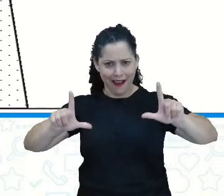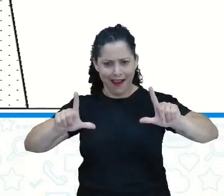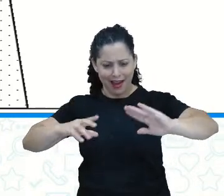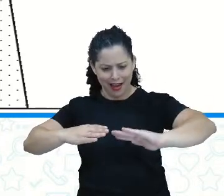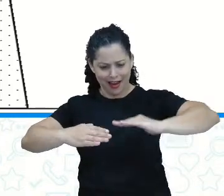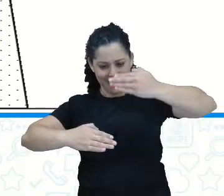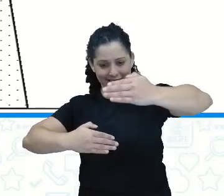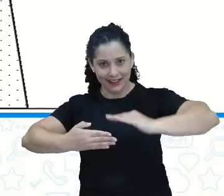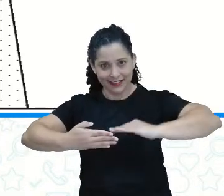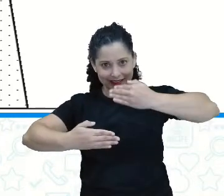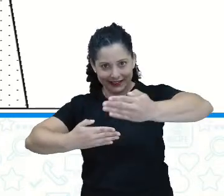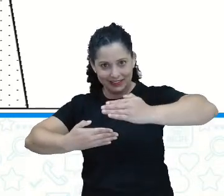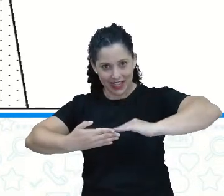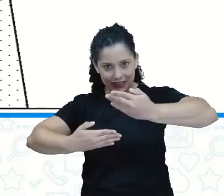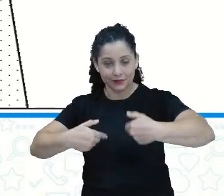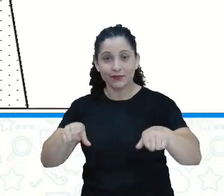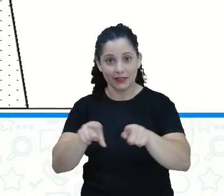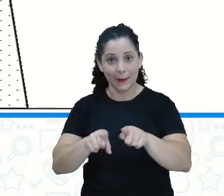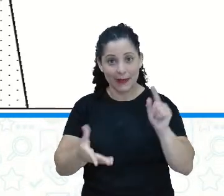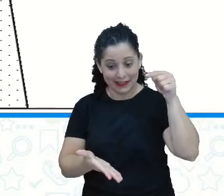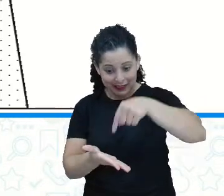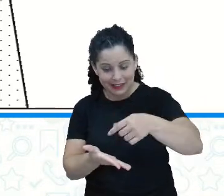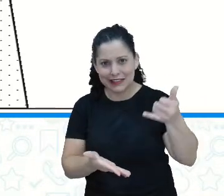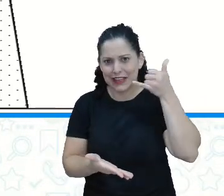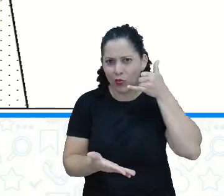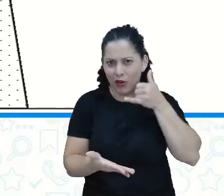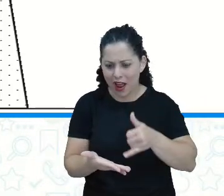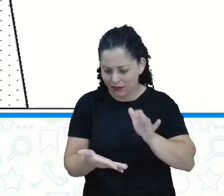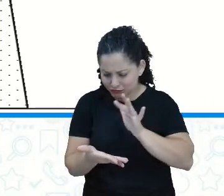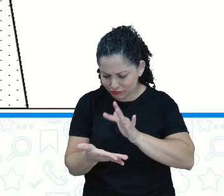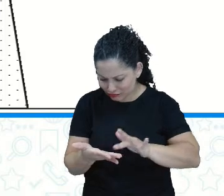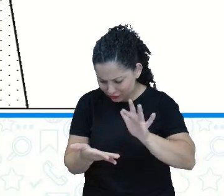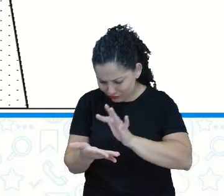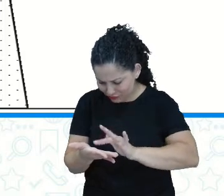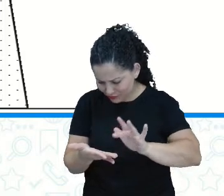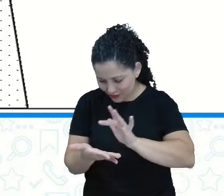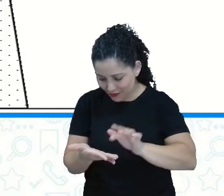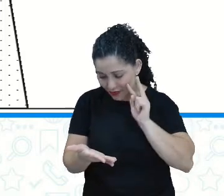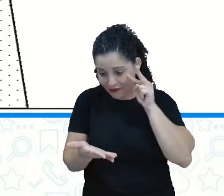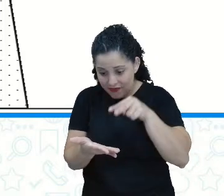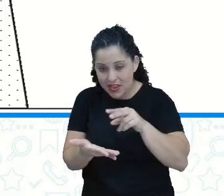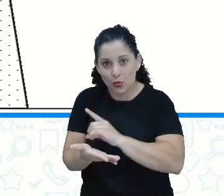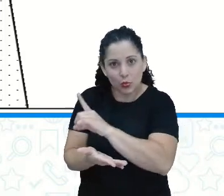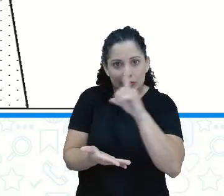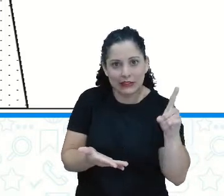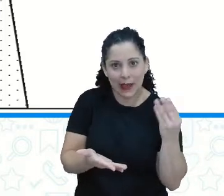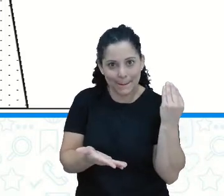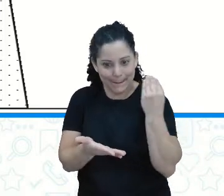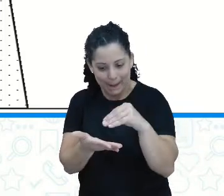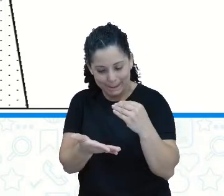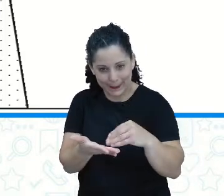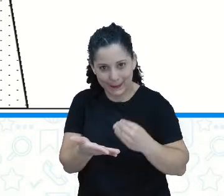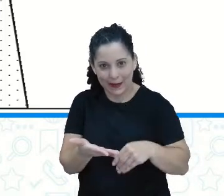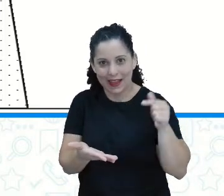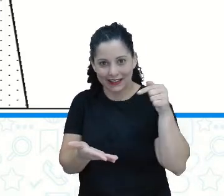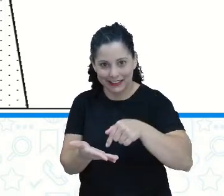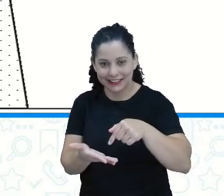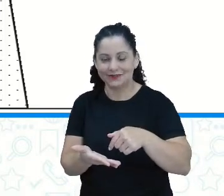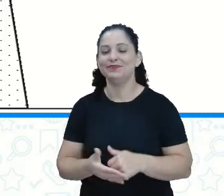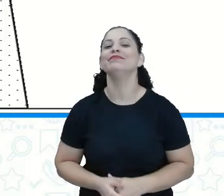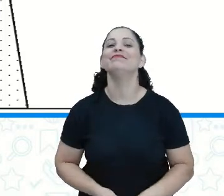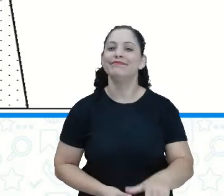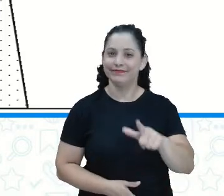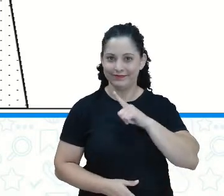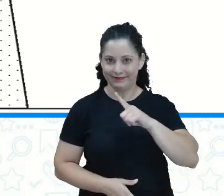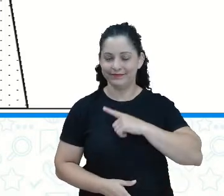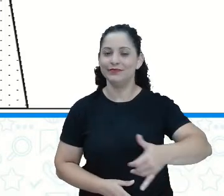no celular. Você vê aí qual é o dia de hoje, a data e o dia da semana tem aí no seu visor, no seu